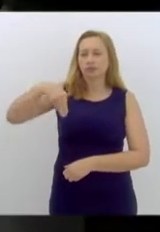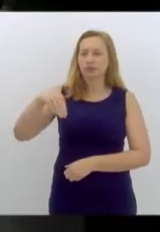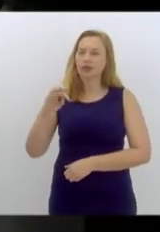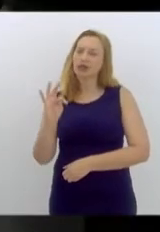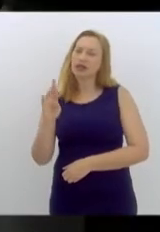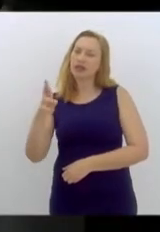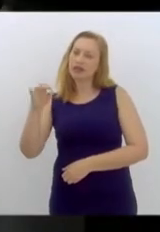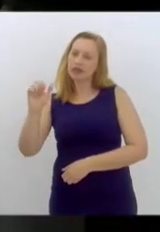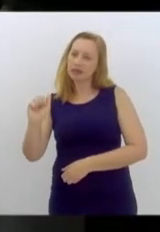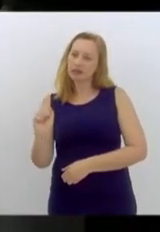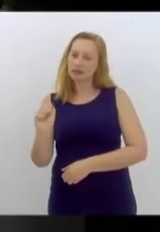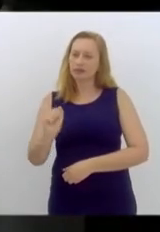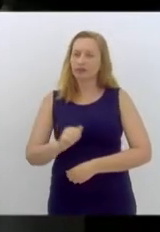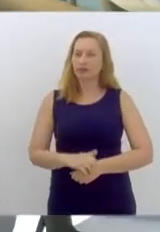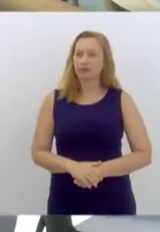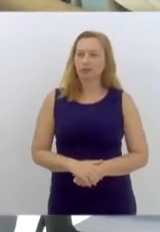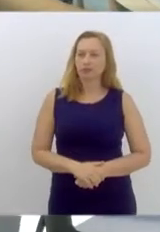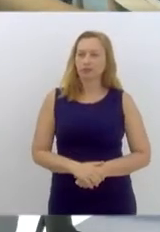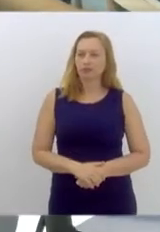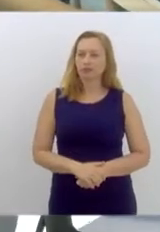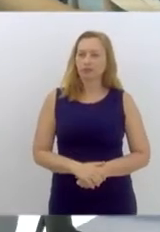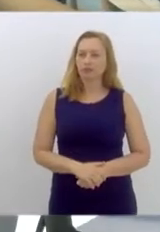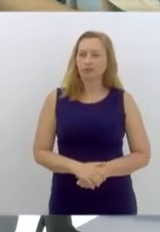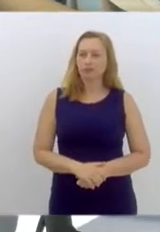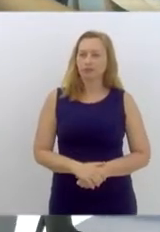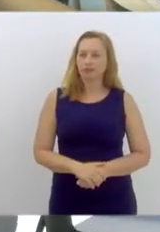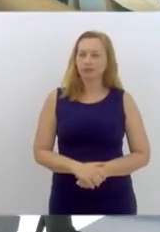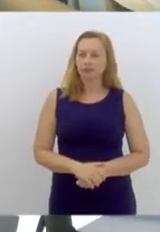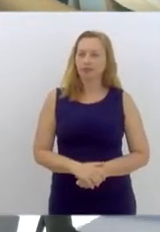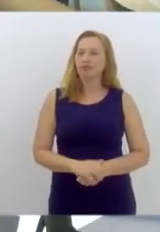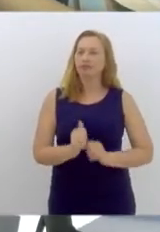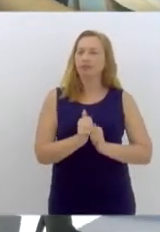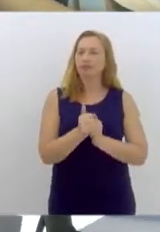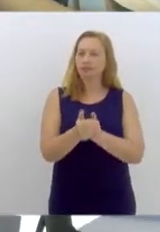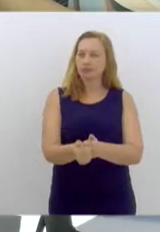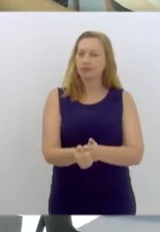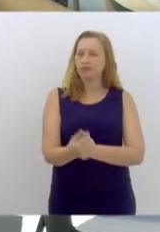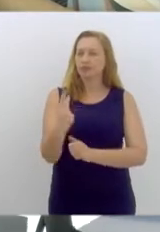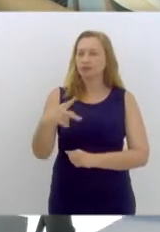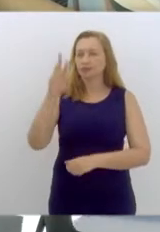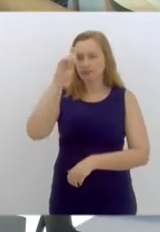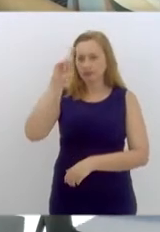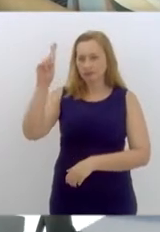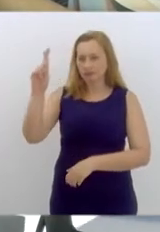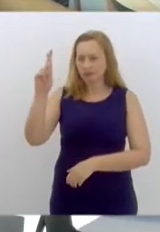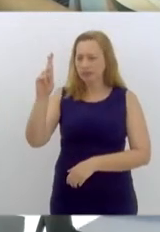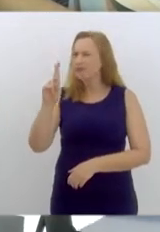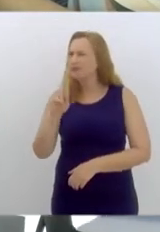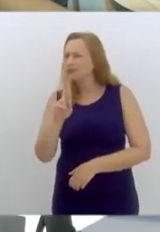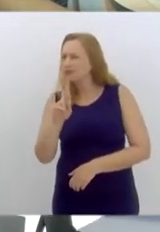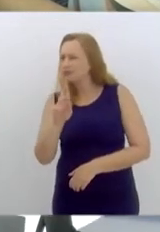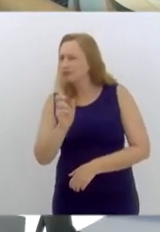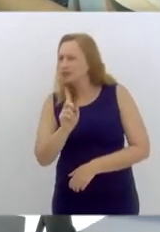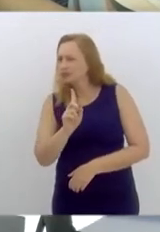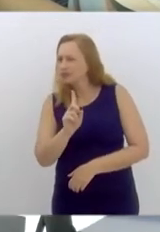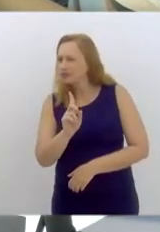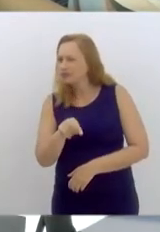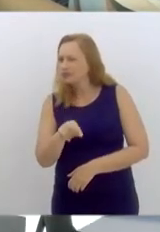Ortiz, e se faz acompanhar do seu chefe de...